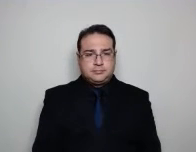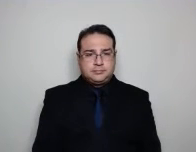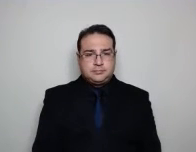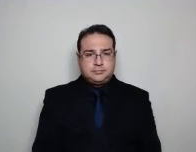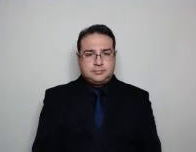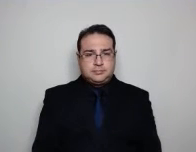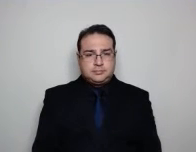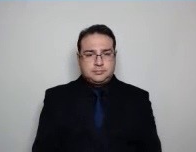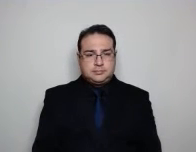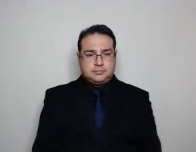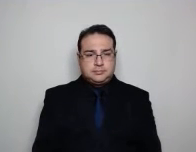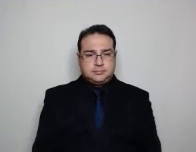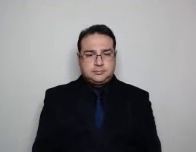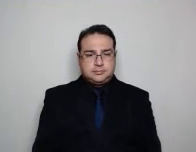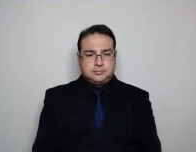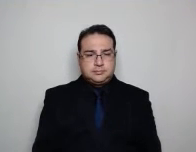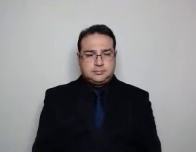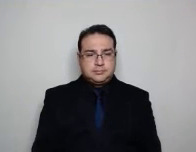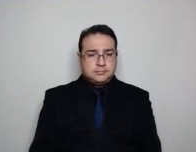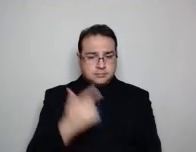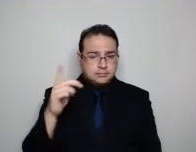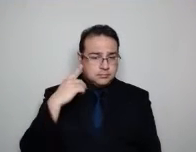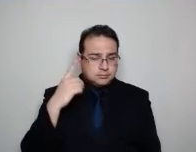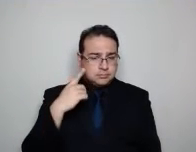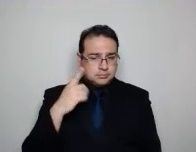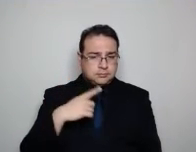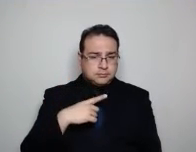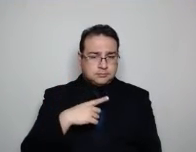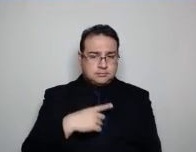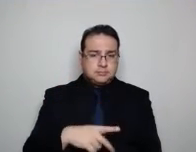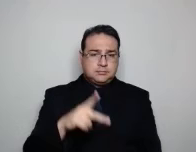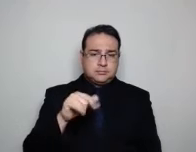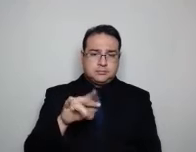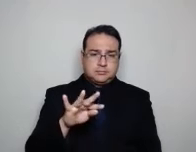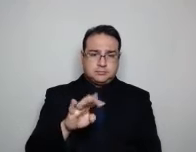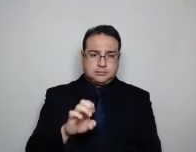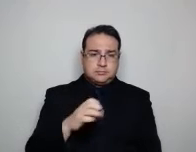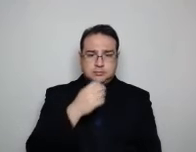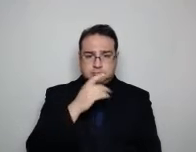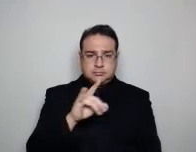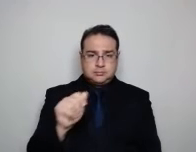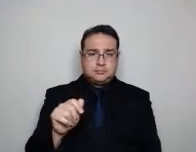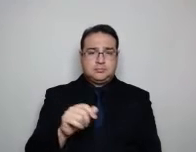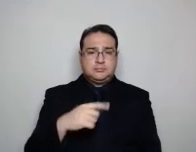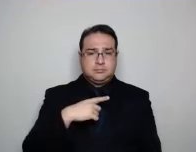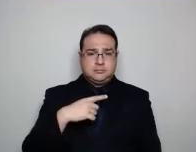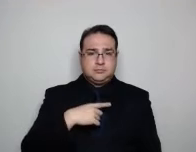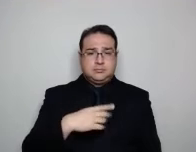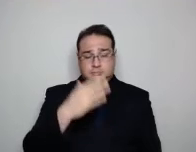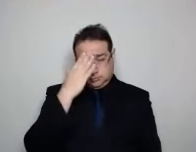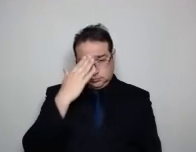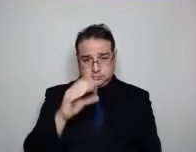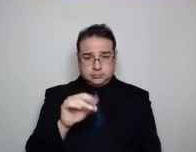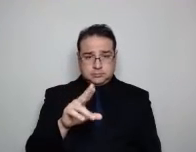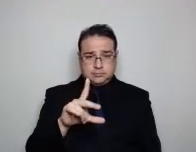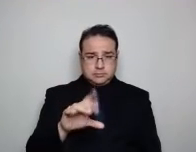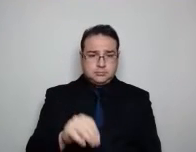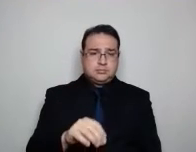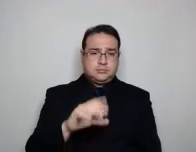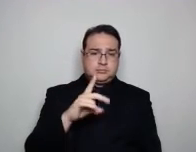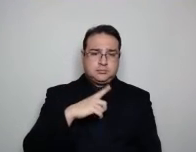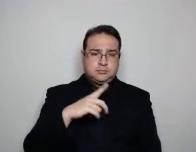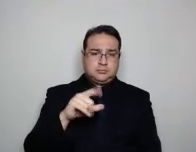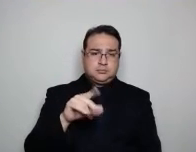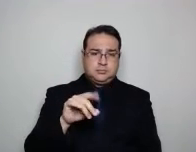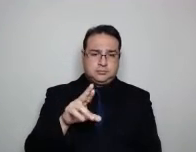Olá, outro advogado. Advogado da parte. Bom dia, excelência. Obrigado, embargador Cornélio. Doutora Adriana, saúde a